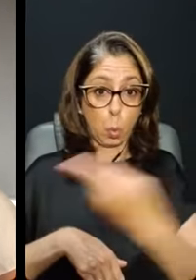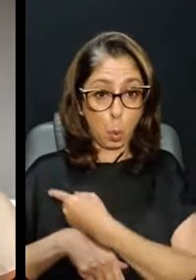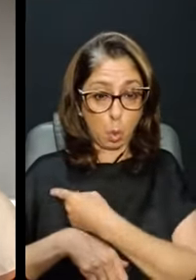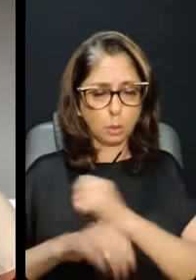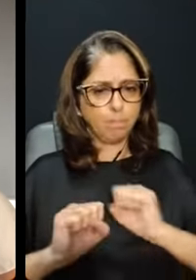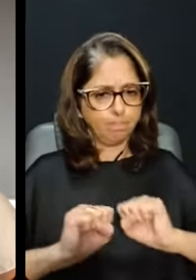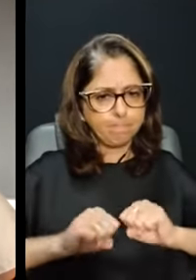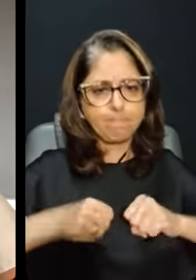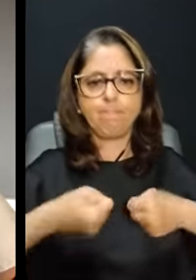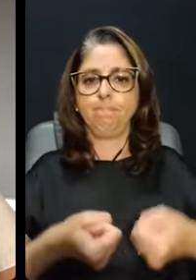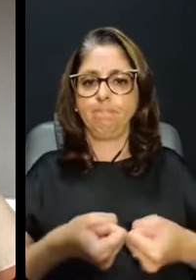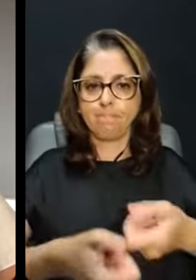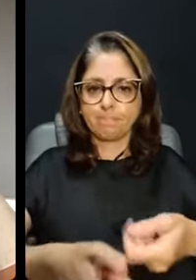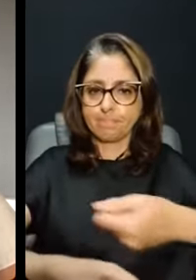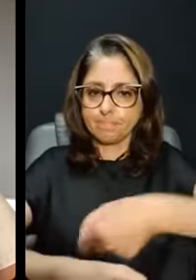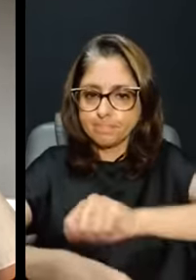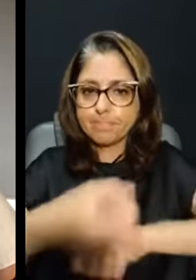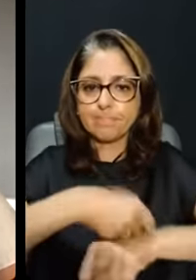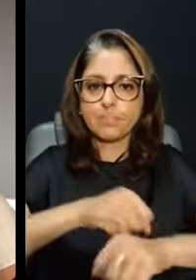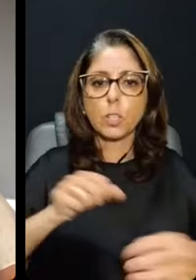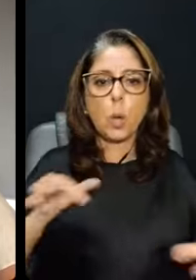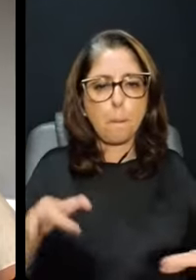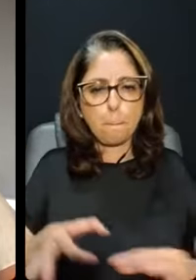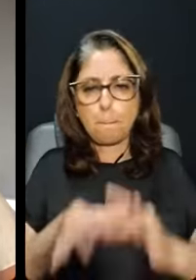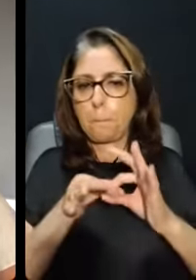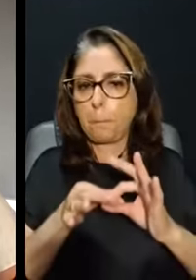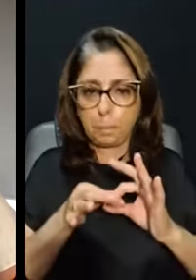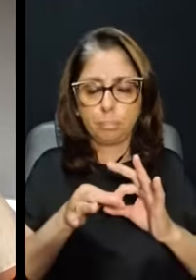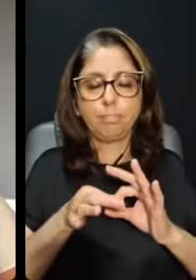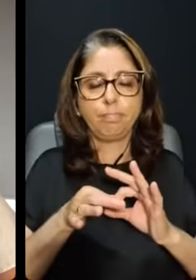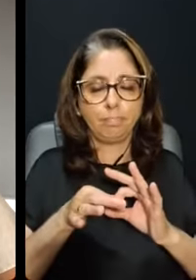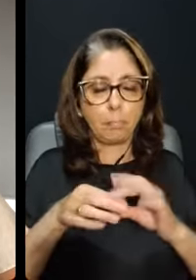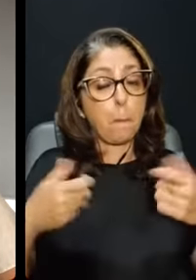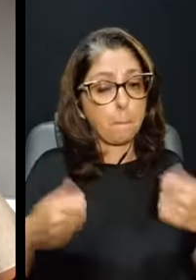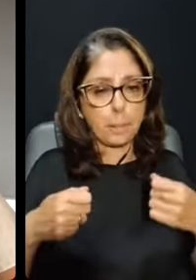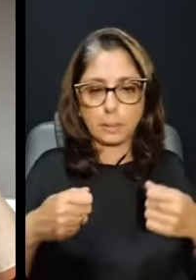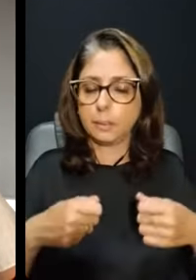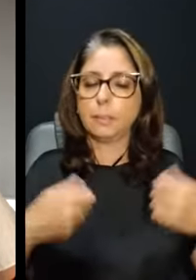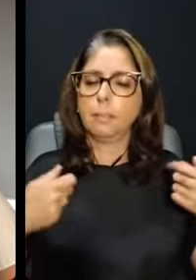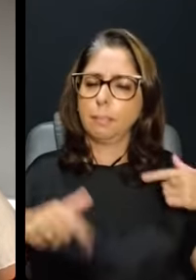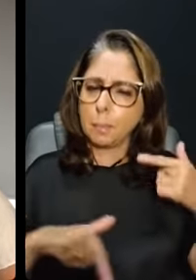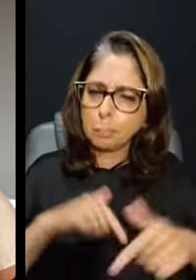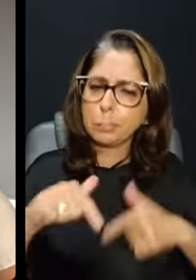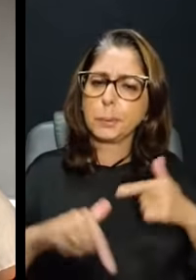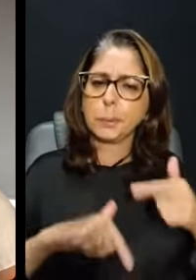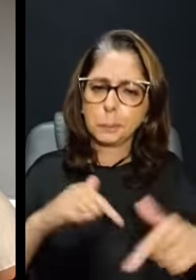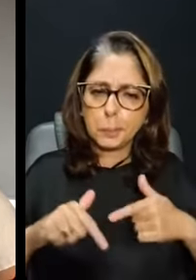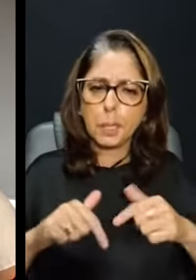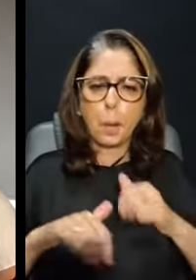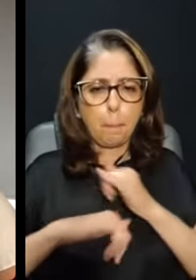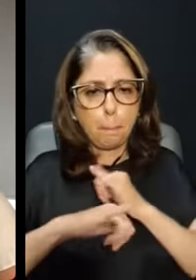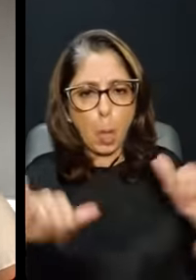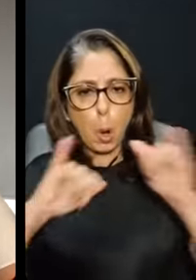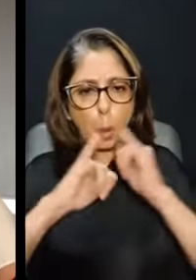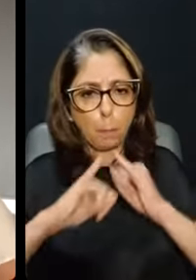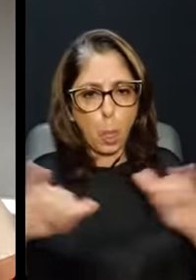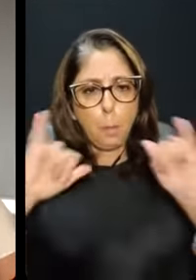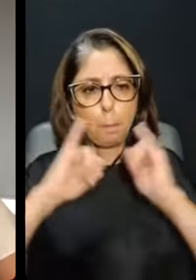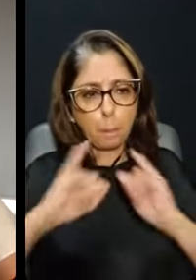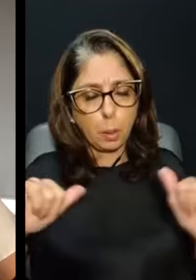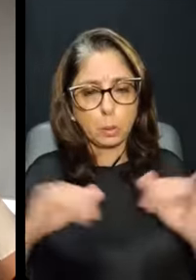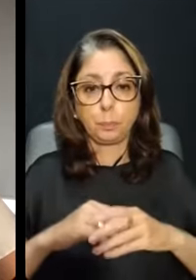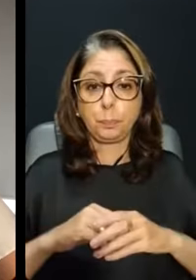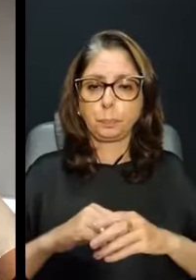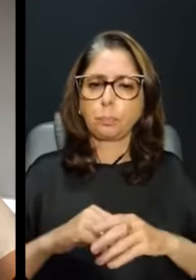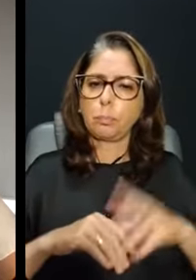muitas vezes é difícil de você atingir. Então, eu lembro uma vez que em uma das versões do projeto da Casa